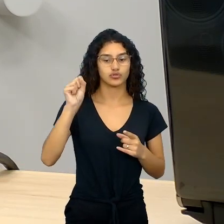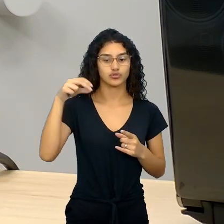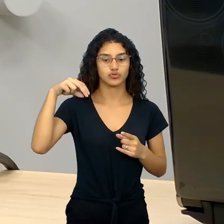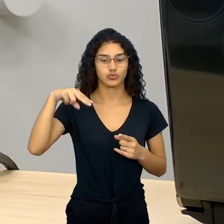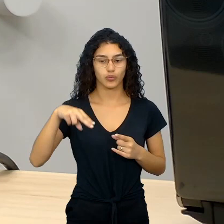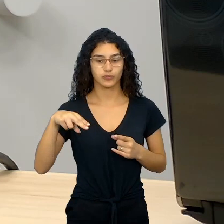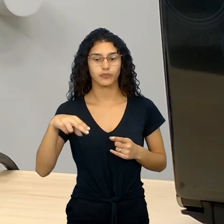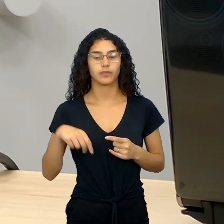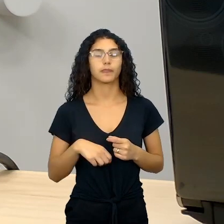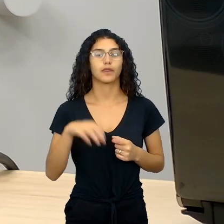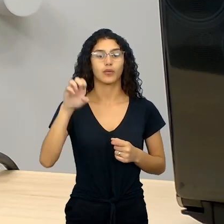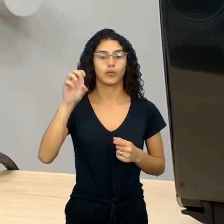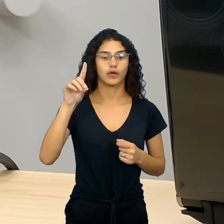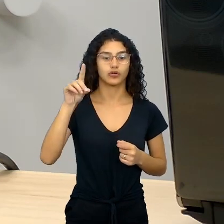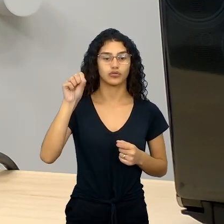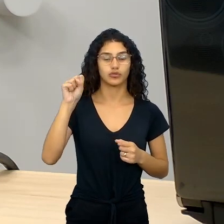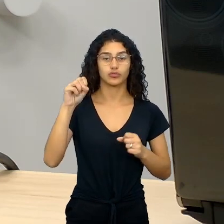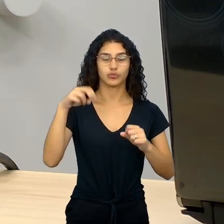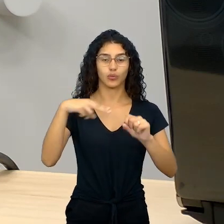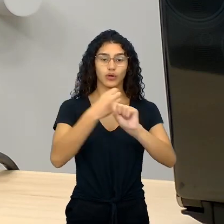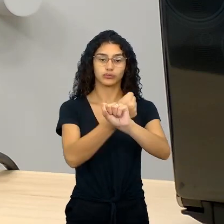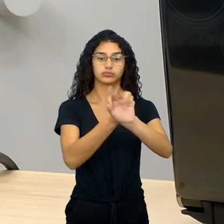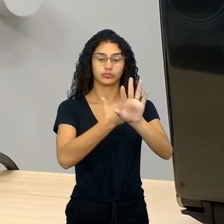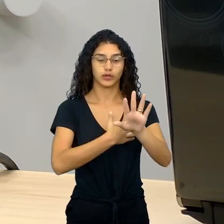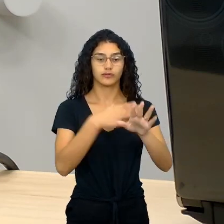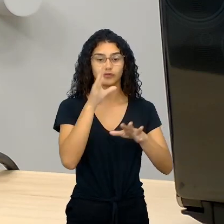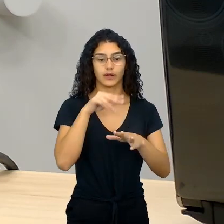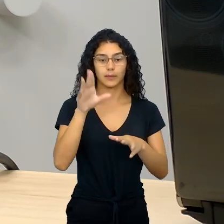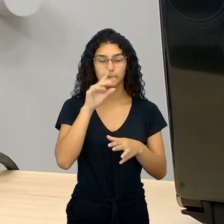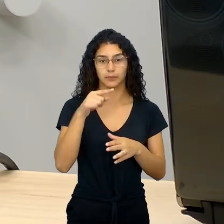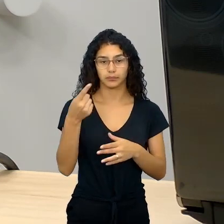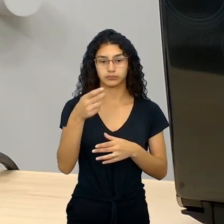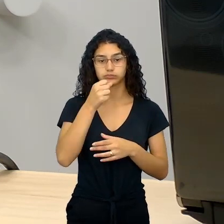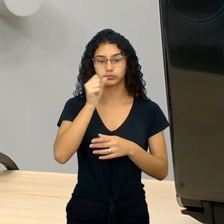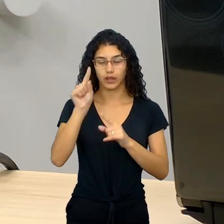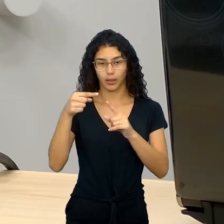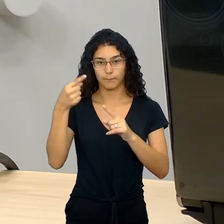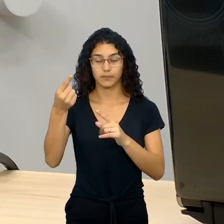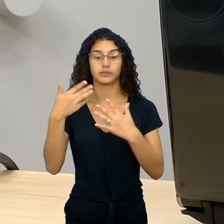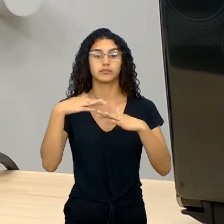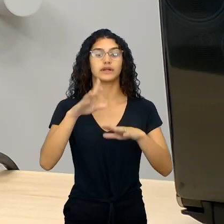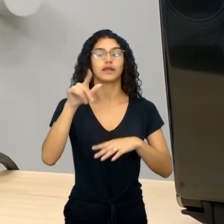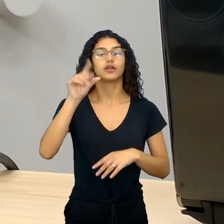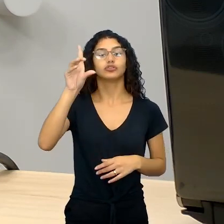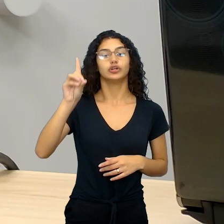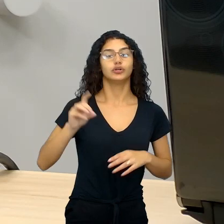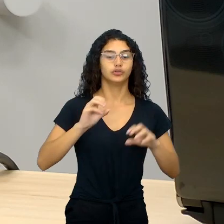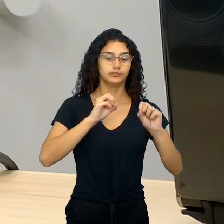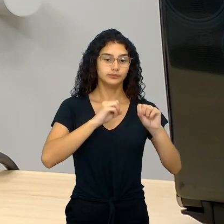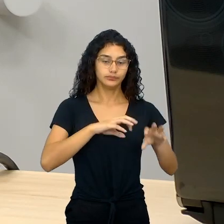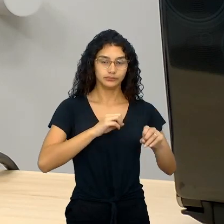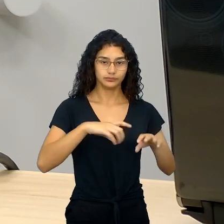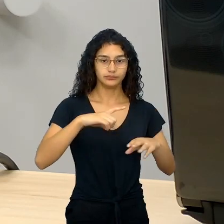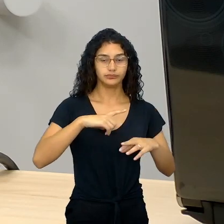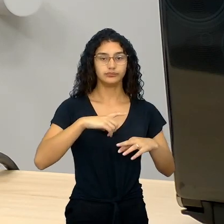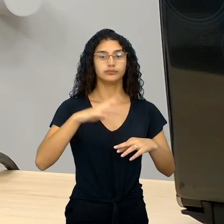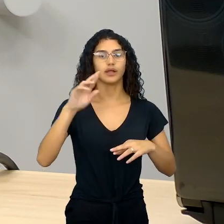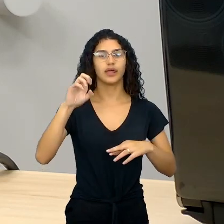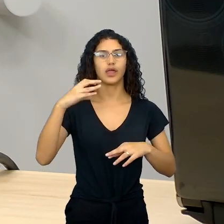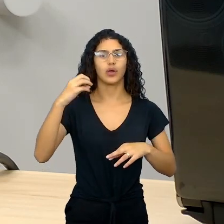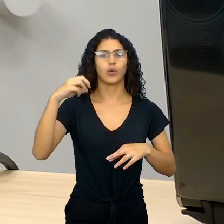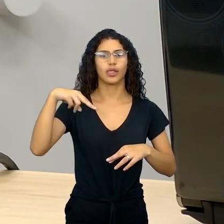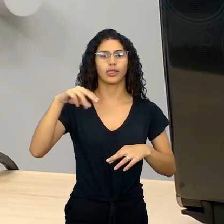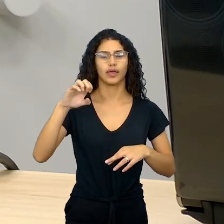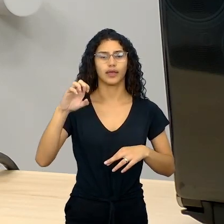Grandizoli. O Edson, ele está remoto aqui com a gente, vou passar a palavra para ele daqui a pouquinho, mas ele é diretor educacional da Reconecta e